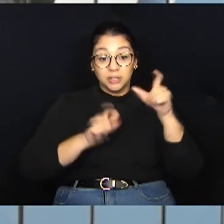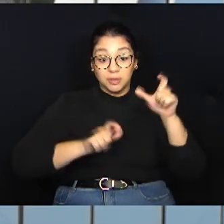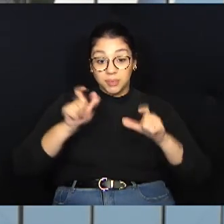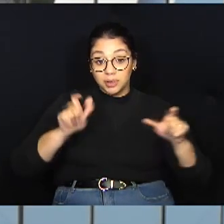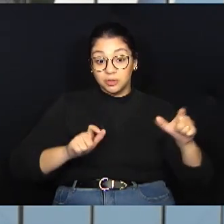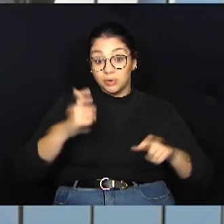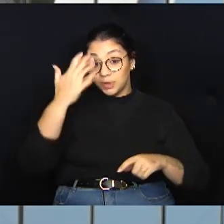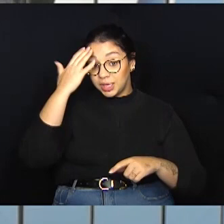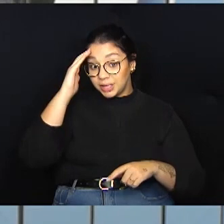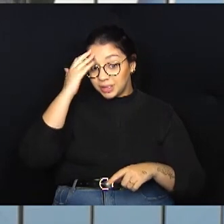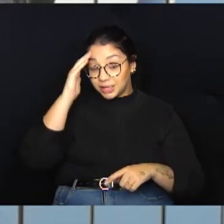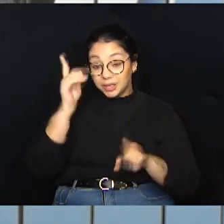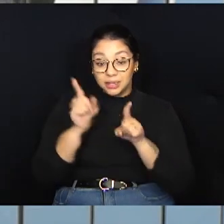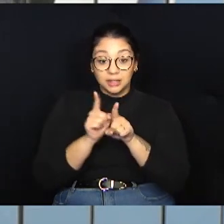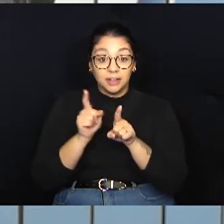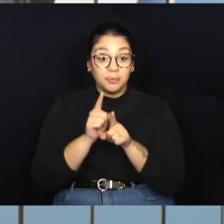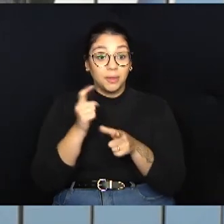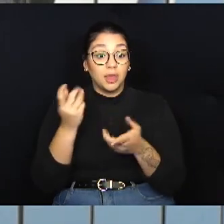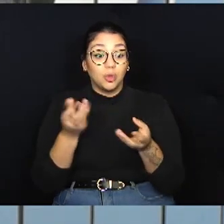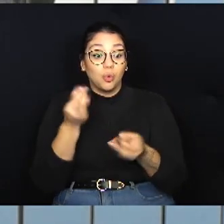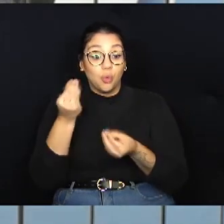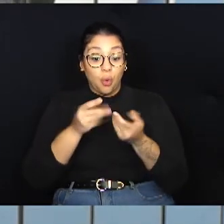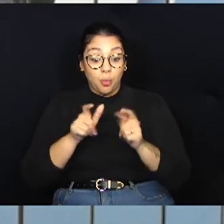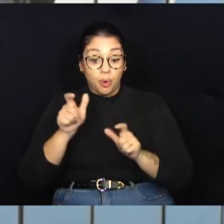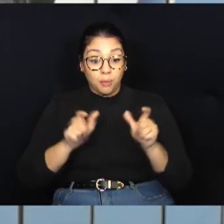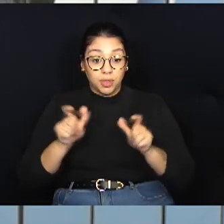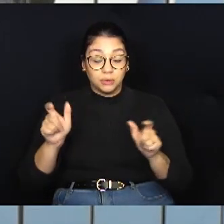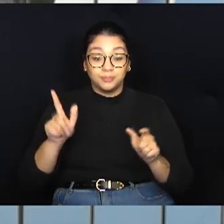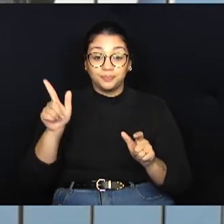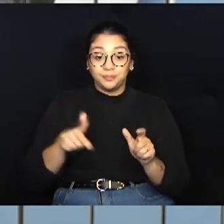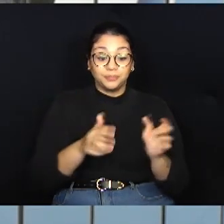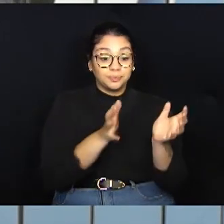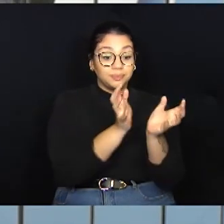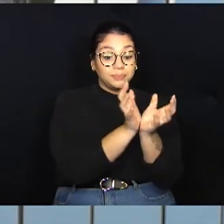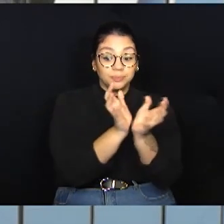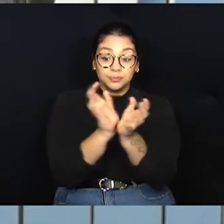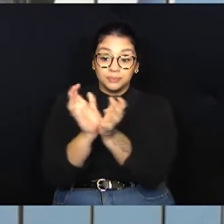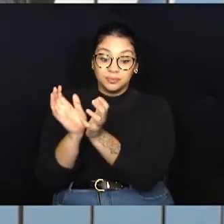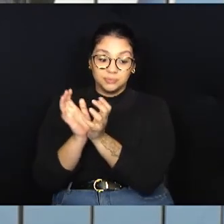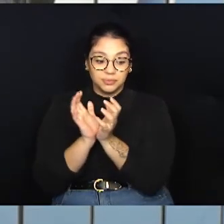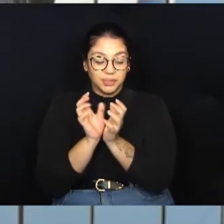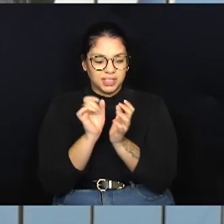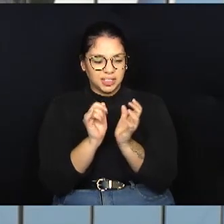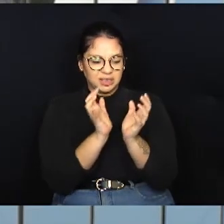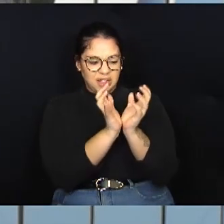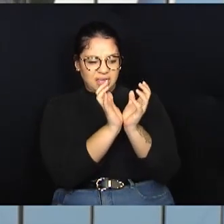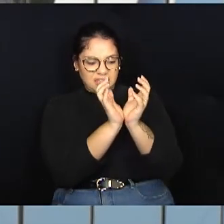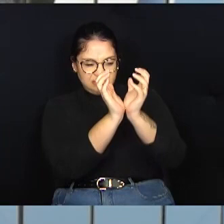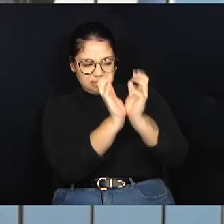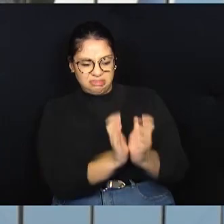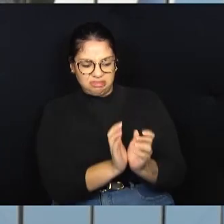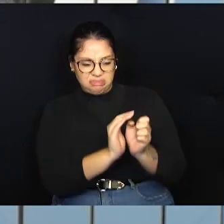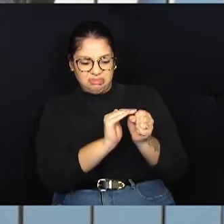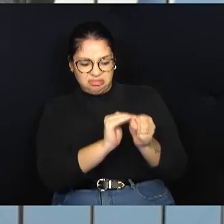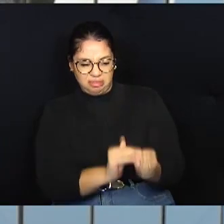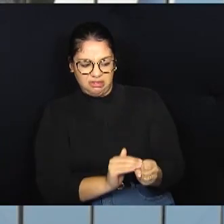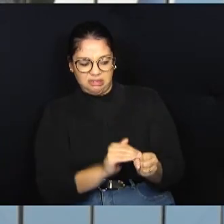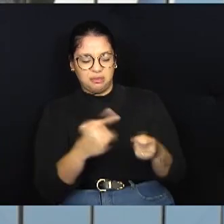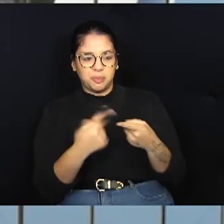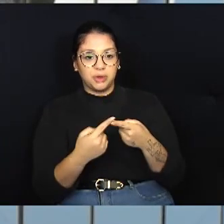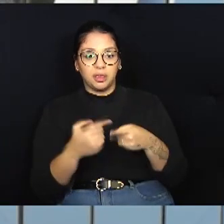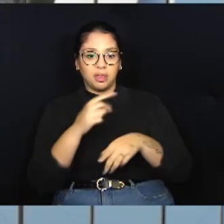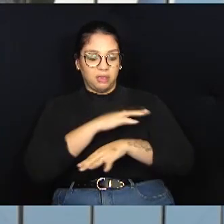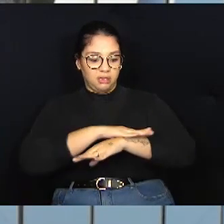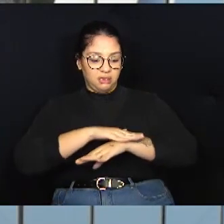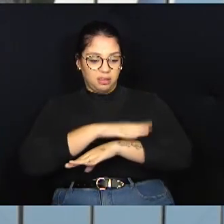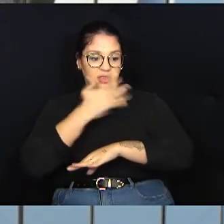das pessoas quando elas são classificadas e depreciadas ou desconstruídas por causa da cor da pele,